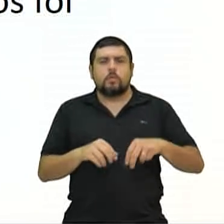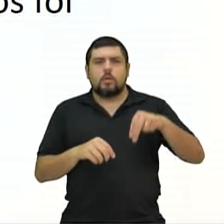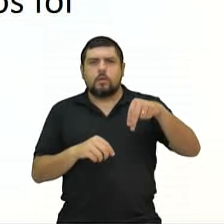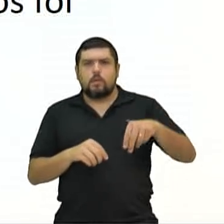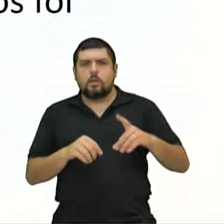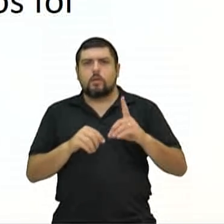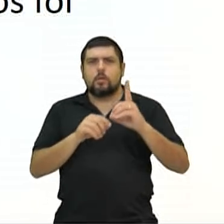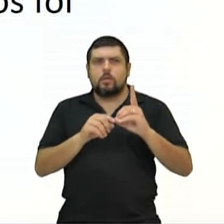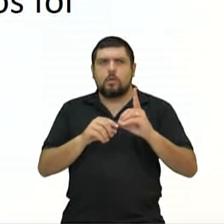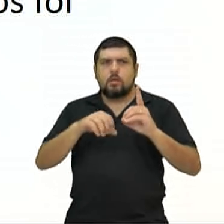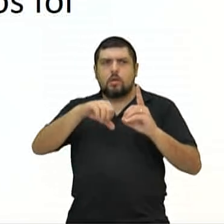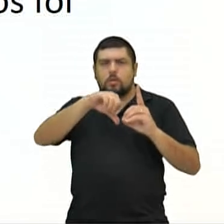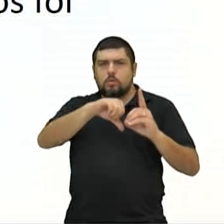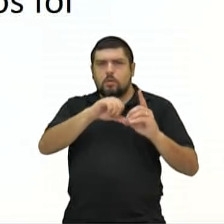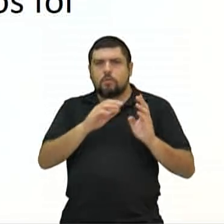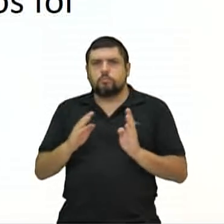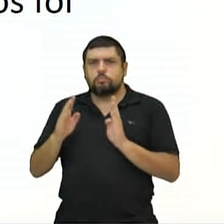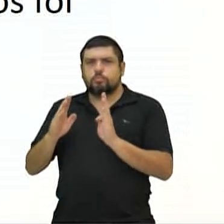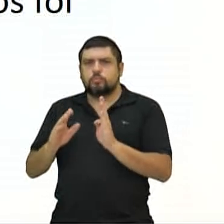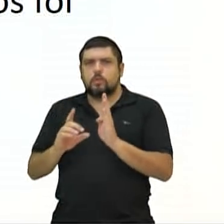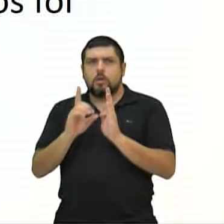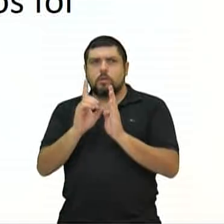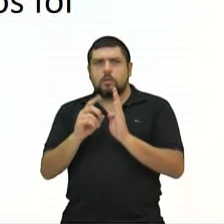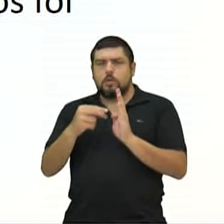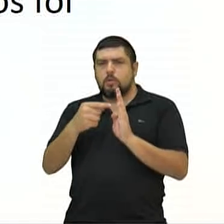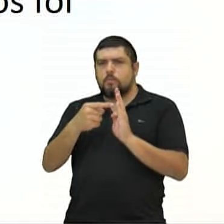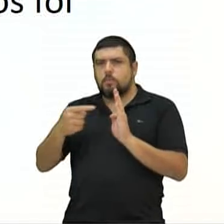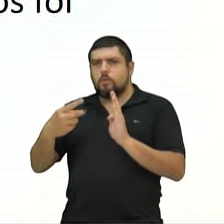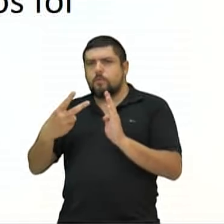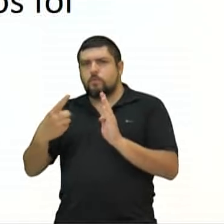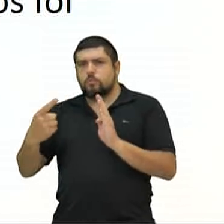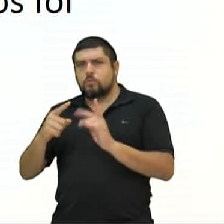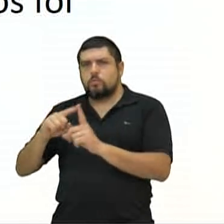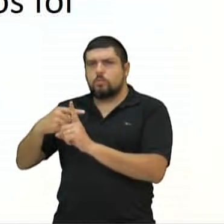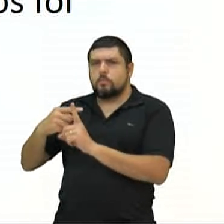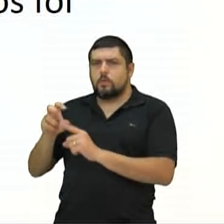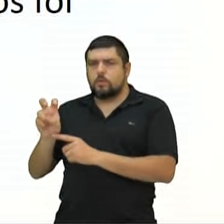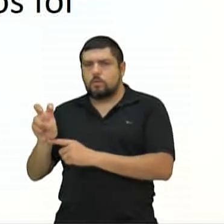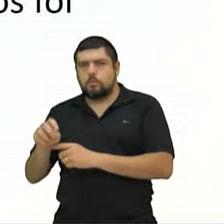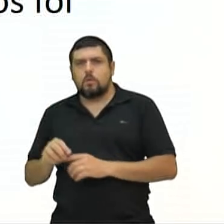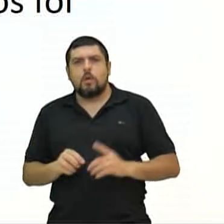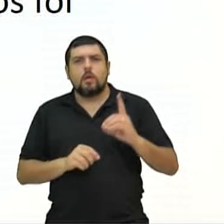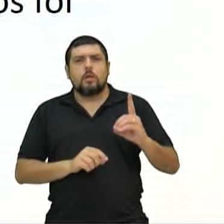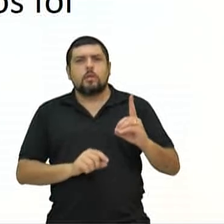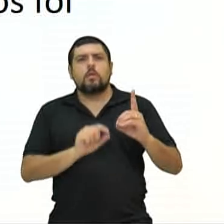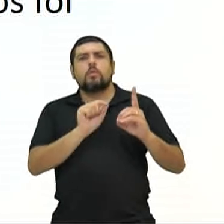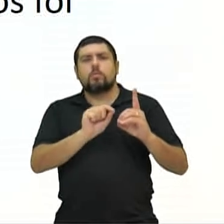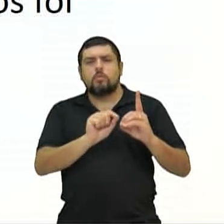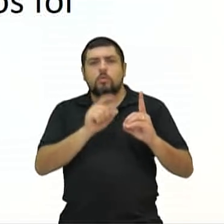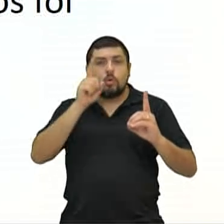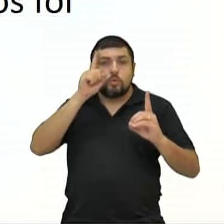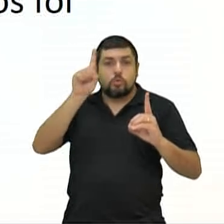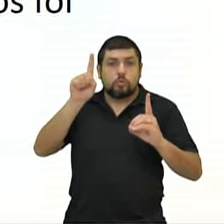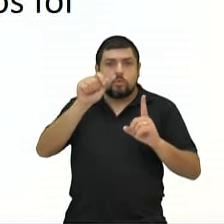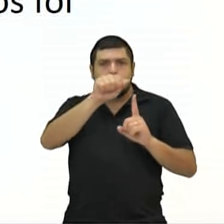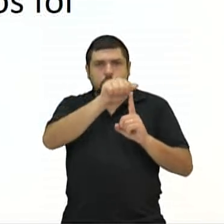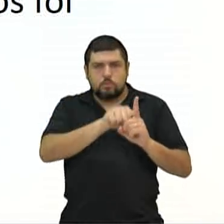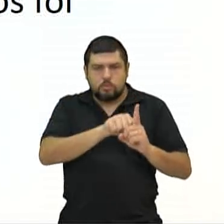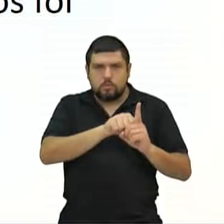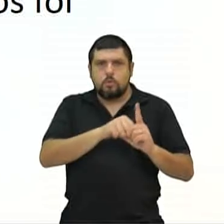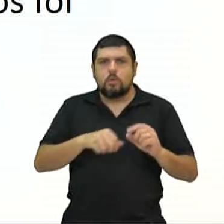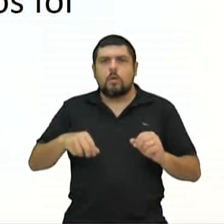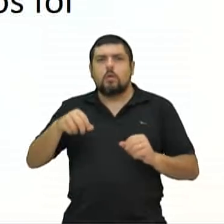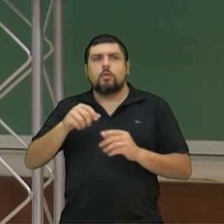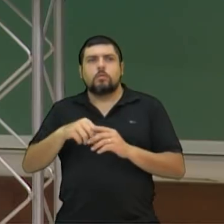5, com d variando de 1 a 30, em que d é o dia do mês e n é a quantidade de produtos vendidos neste